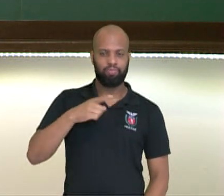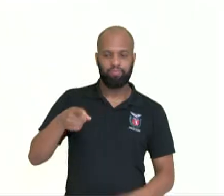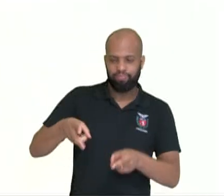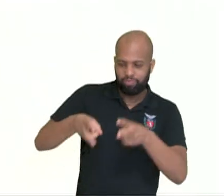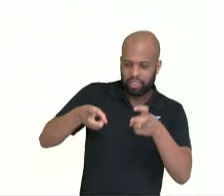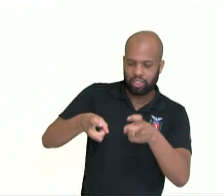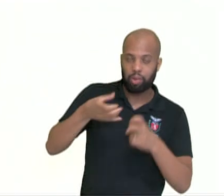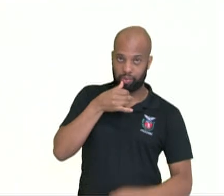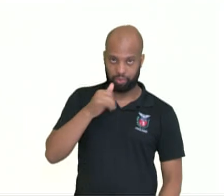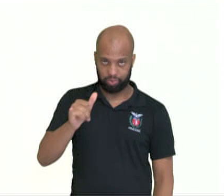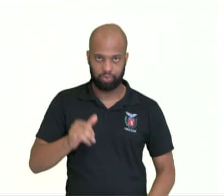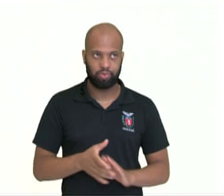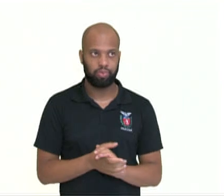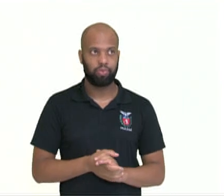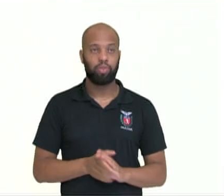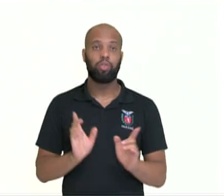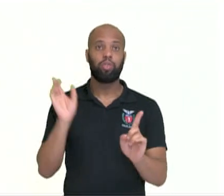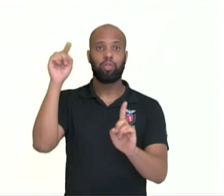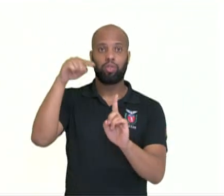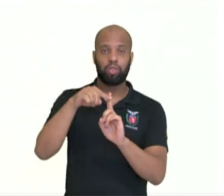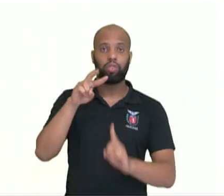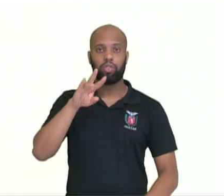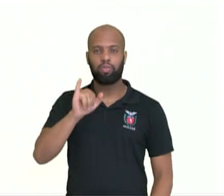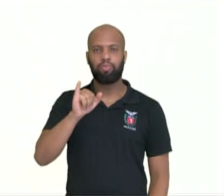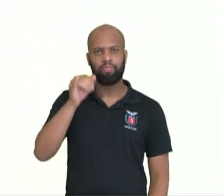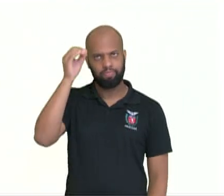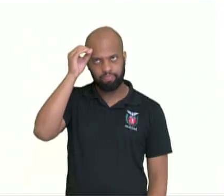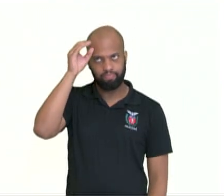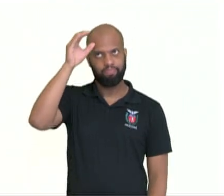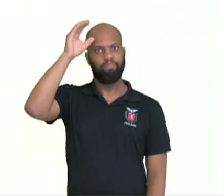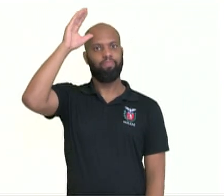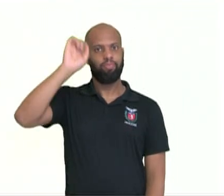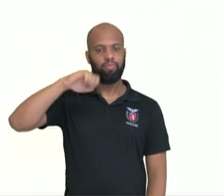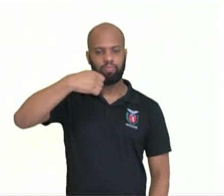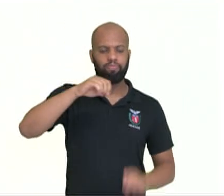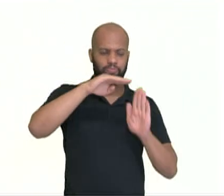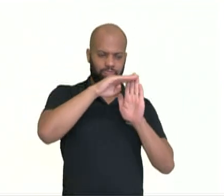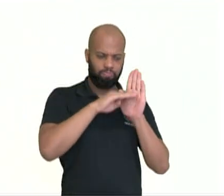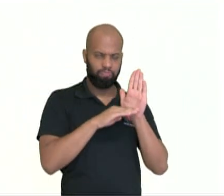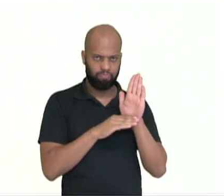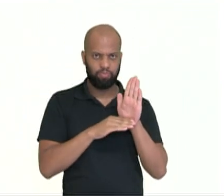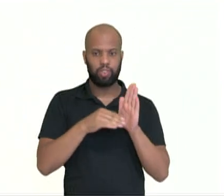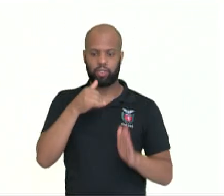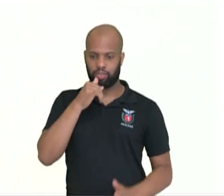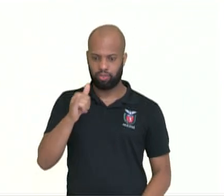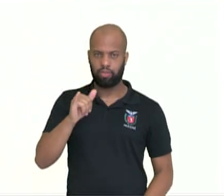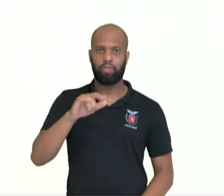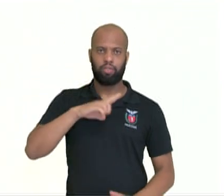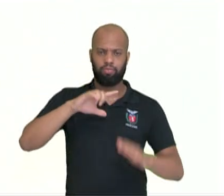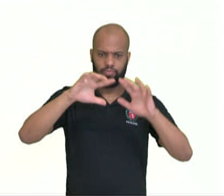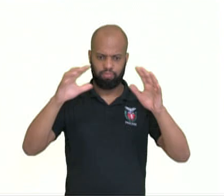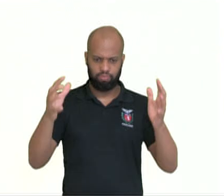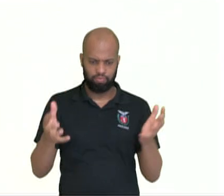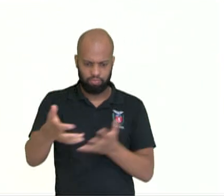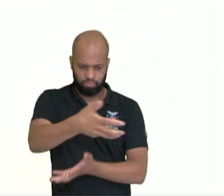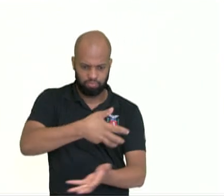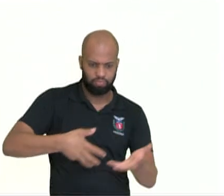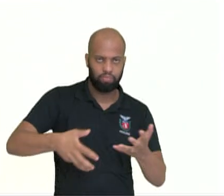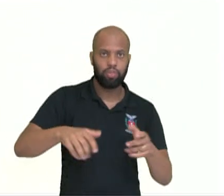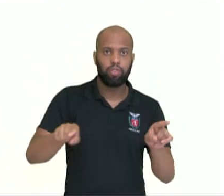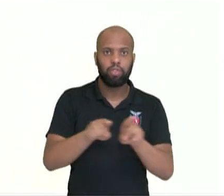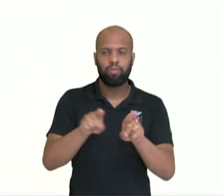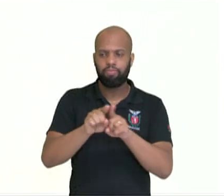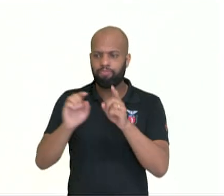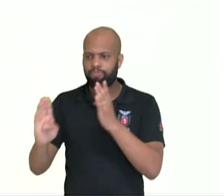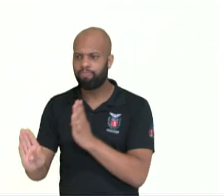Aumentar o conhecimento sobre as propriedades do campo elétrico. Identificar os campos elétricos de uma carga positiva e de uma negativa.